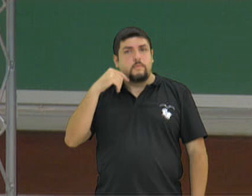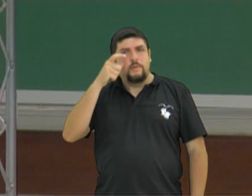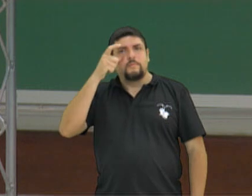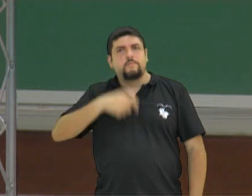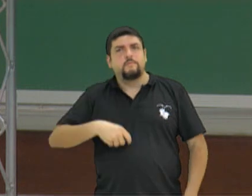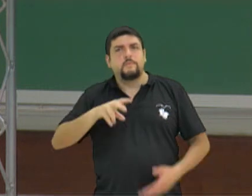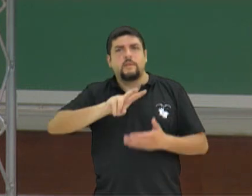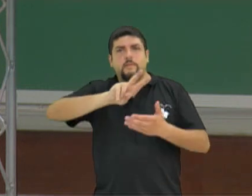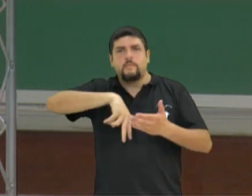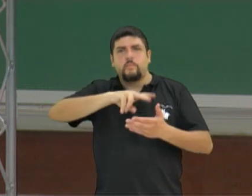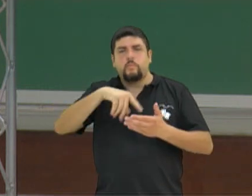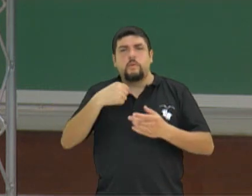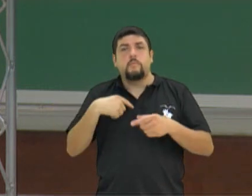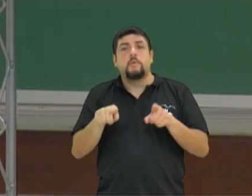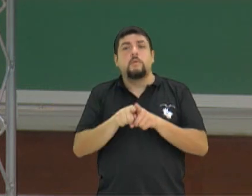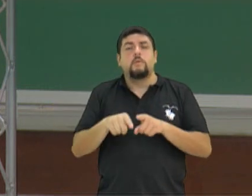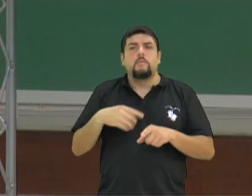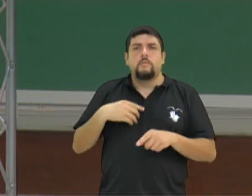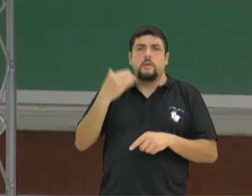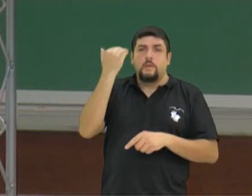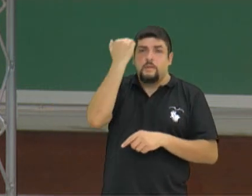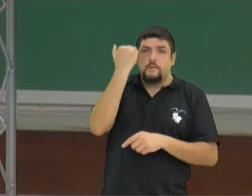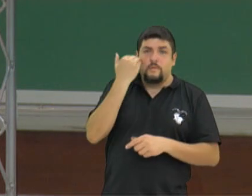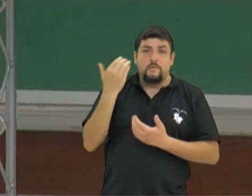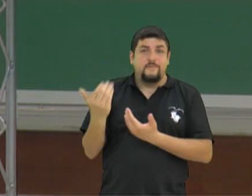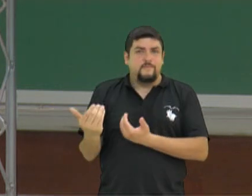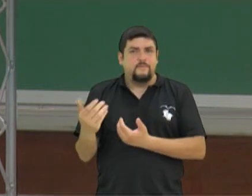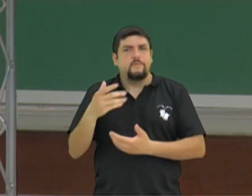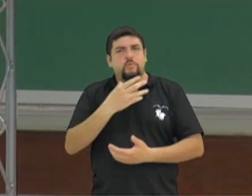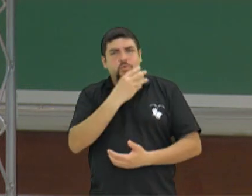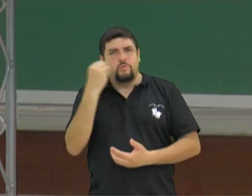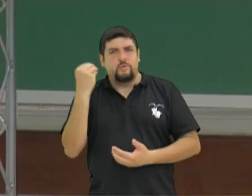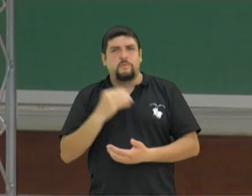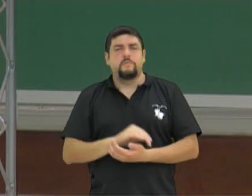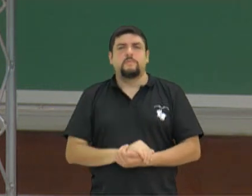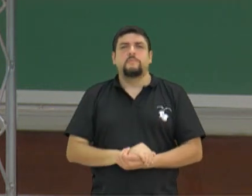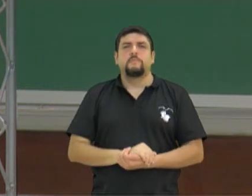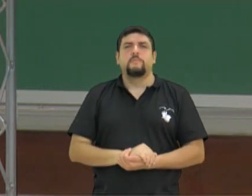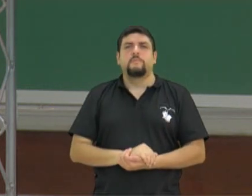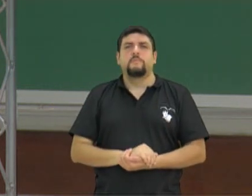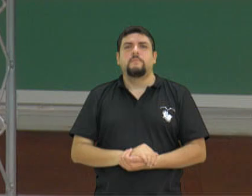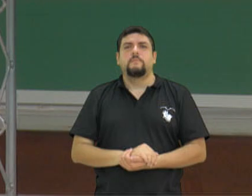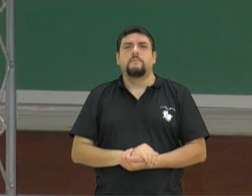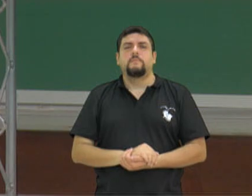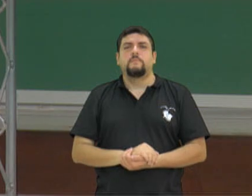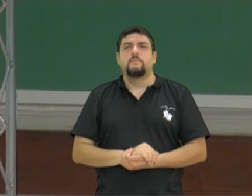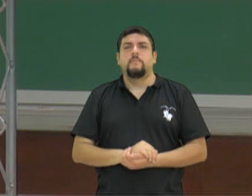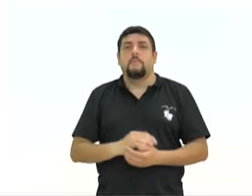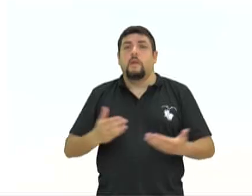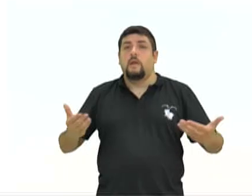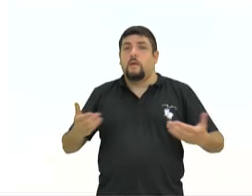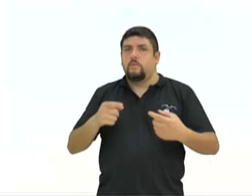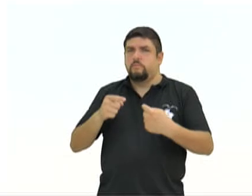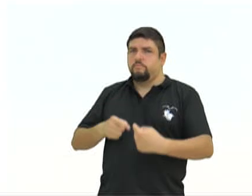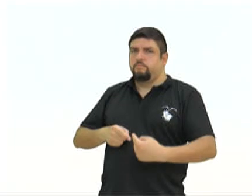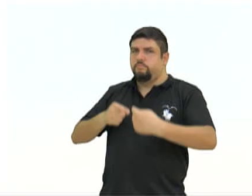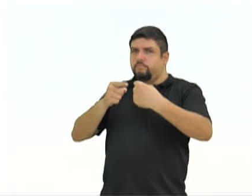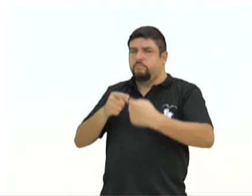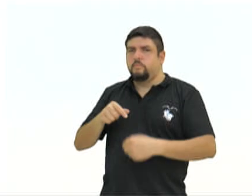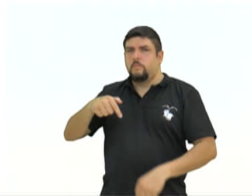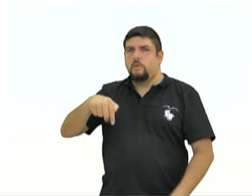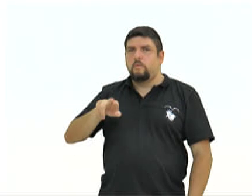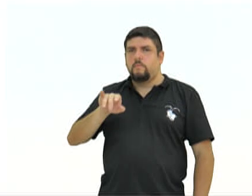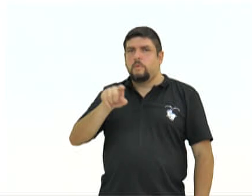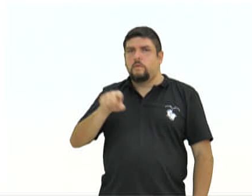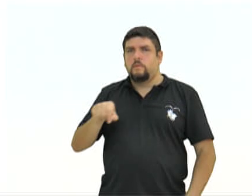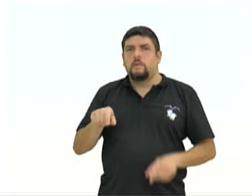e principalmente o público infanto-juvenil, ok? E agora? Vamos fazer um quiz, né? Então, mais uma